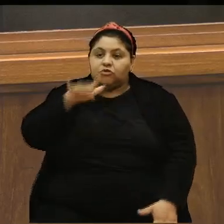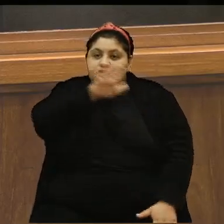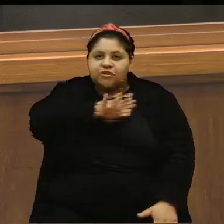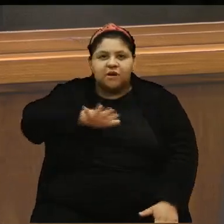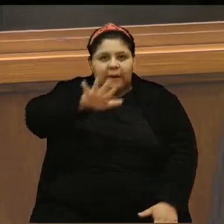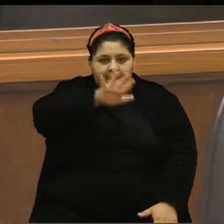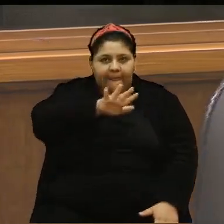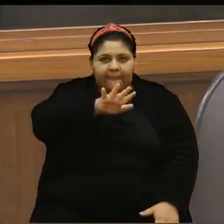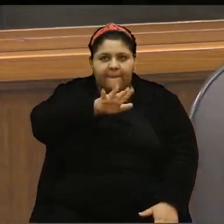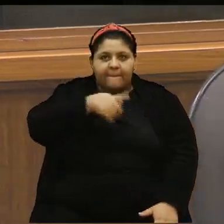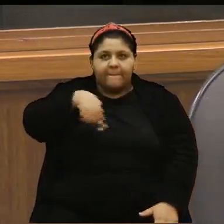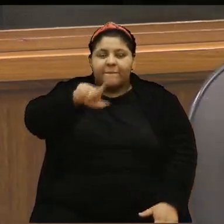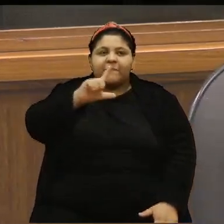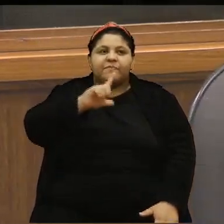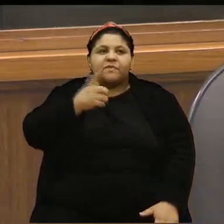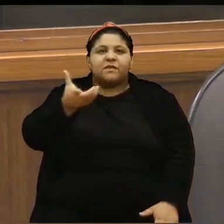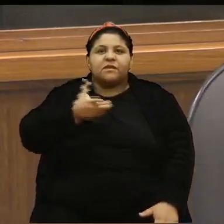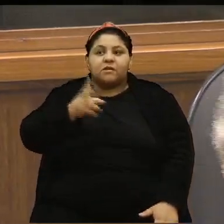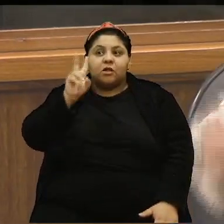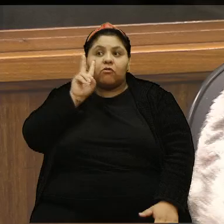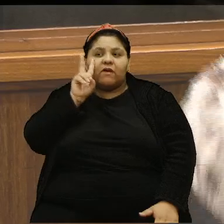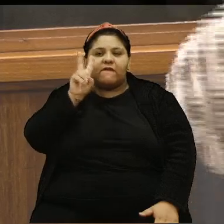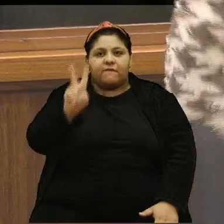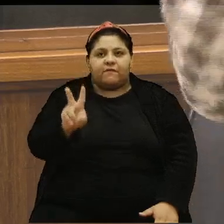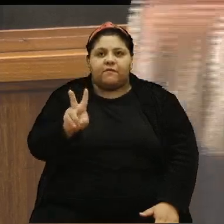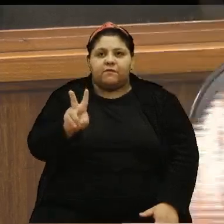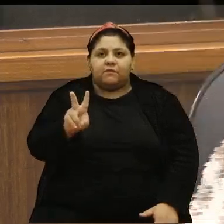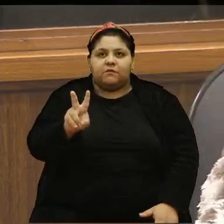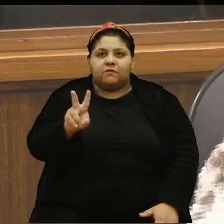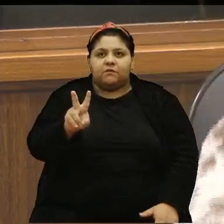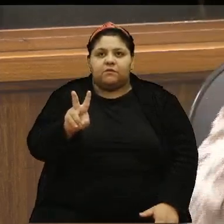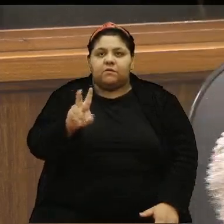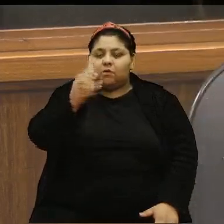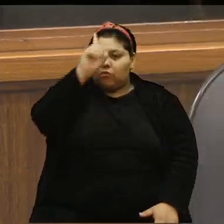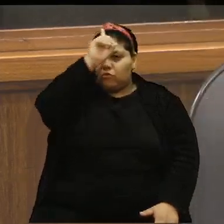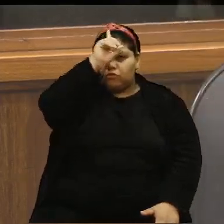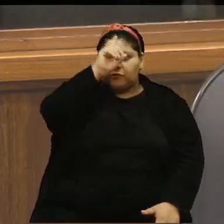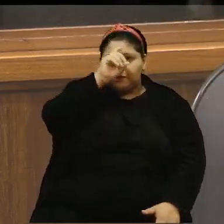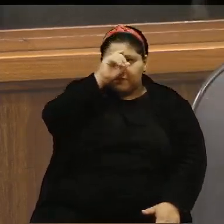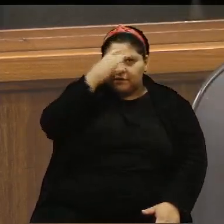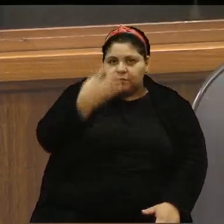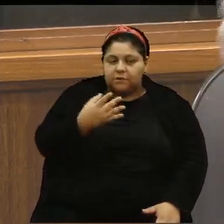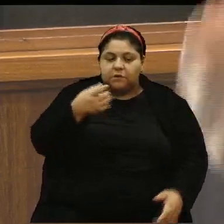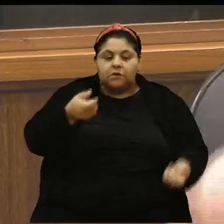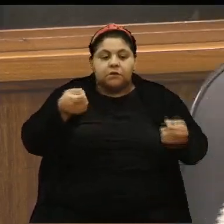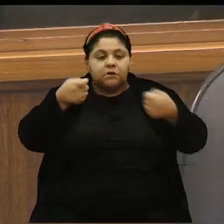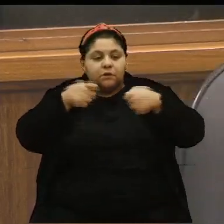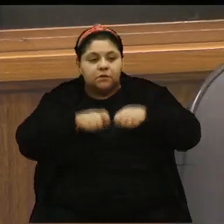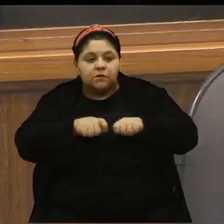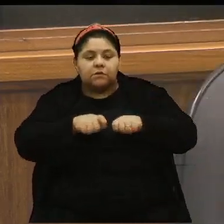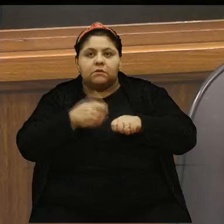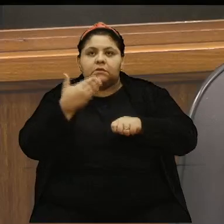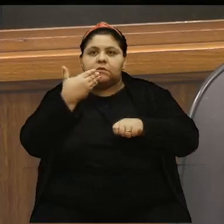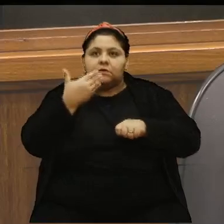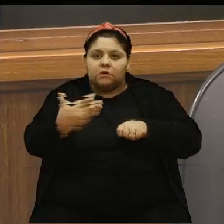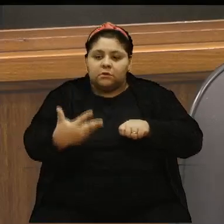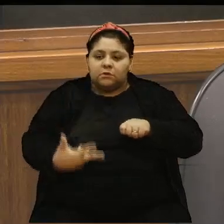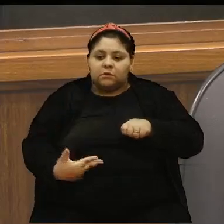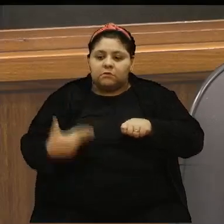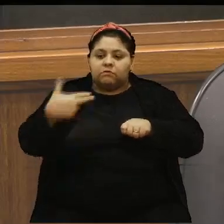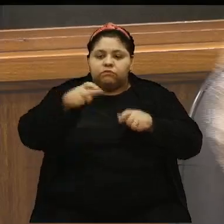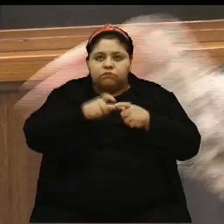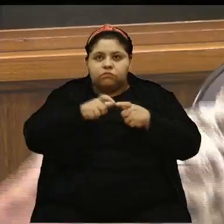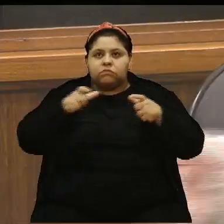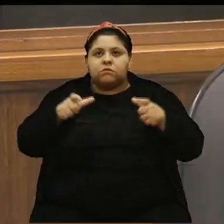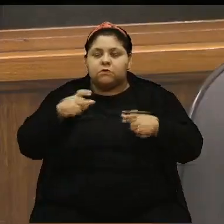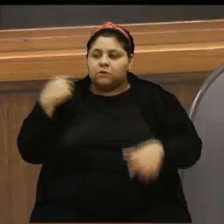todo. Se a gente não quer ver cada vez mais os casos hospitalares de necessidade de intervenção cirúrgica aumentarem,